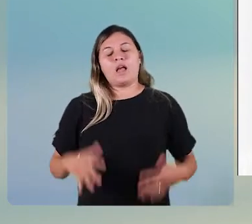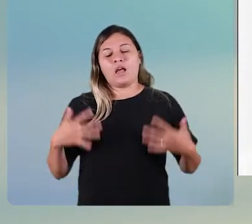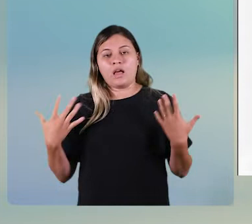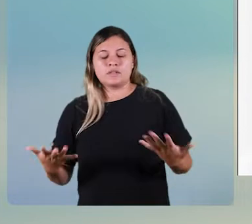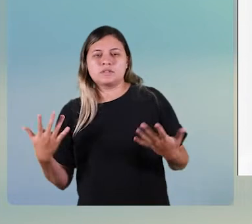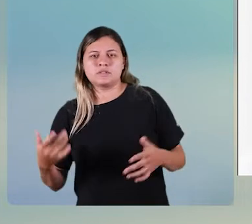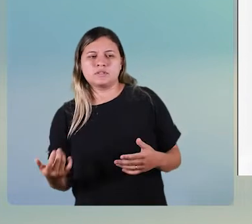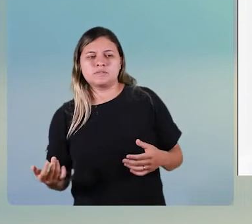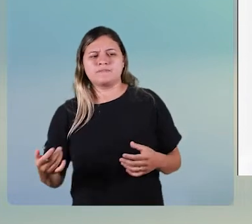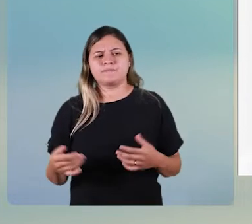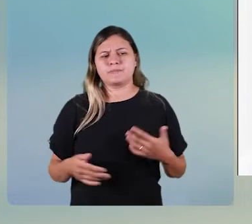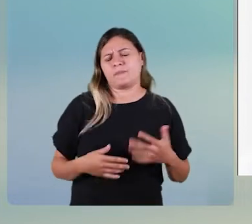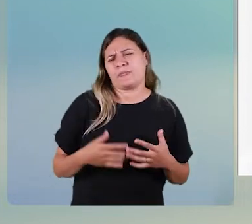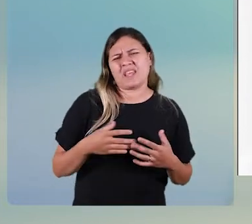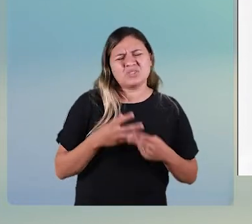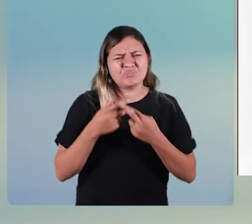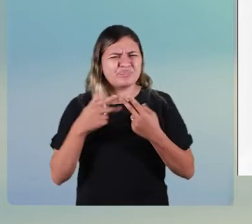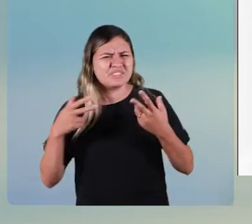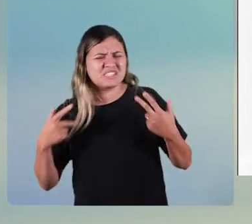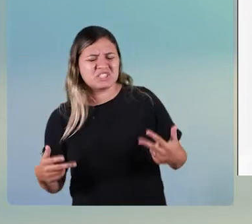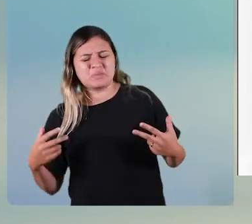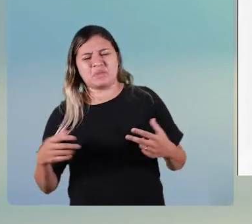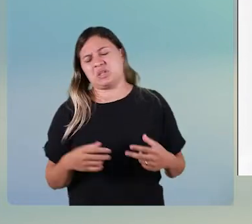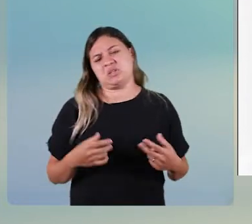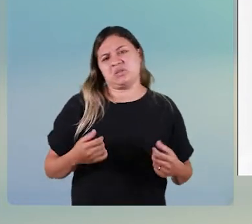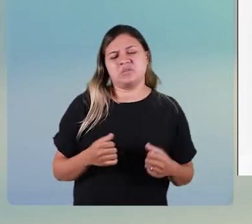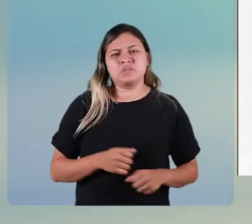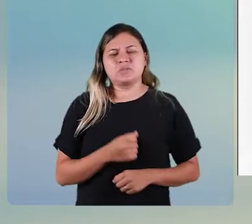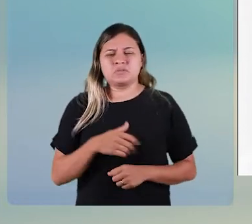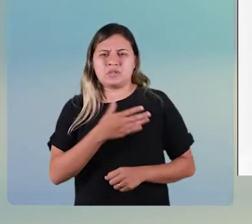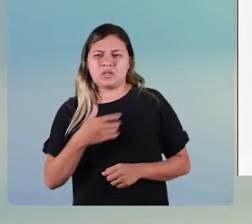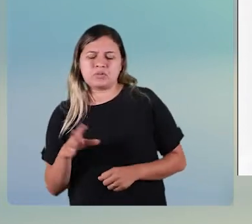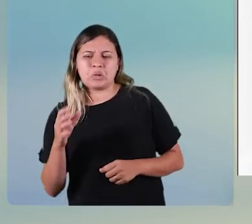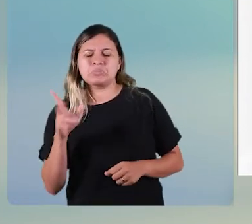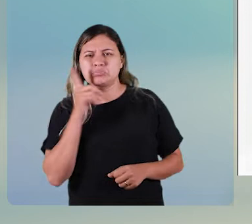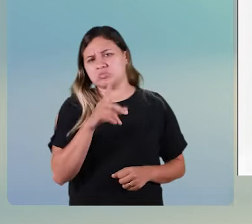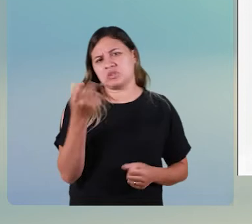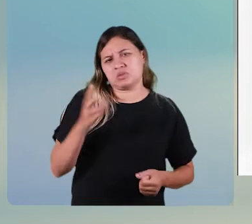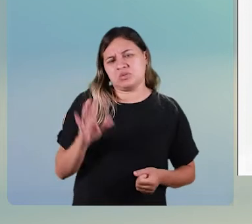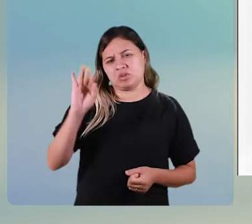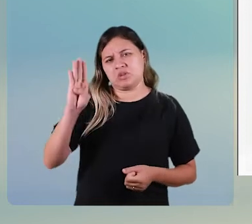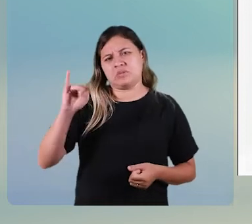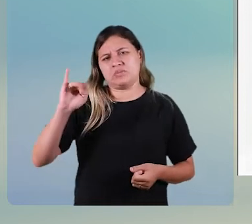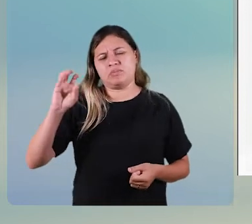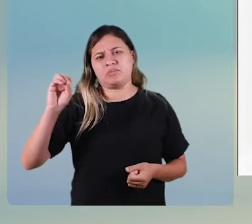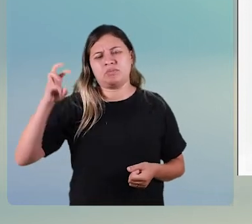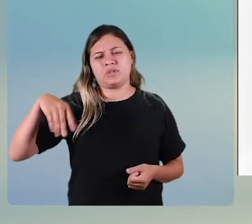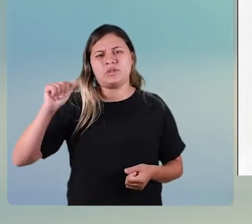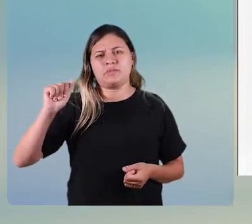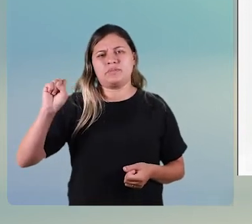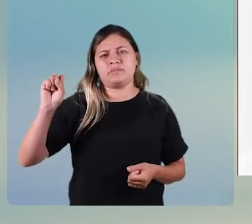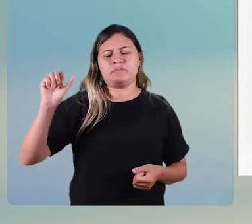Aí, pessoal, dentre os diversos produtos que podem ser obtidos da biomassa, os biocombustíveis são um